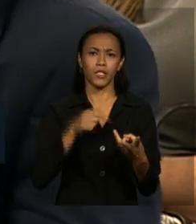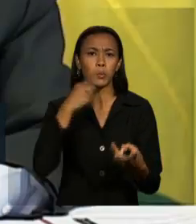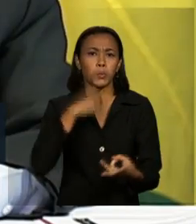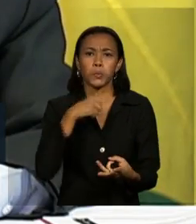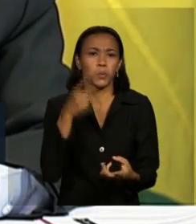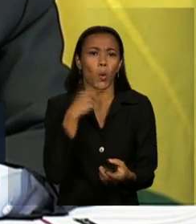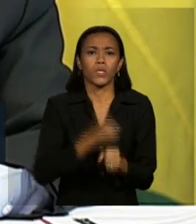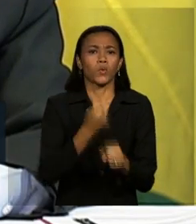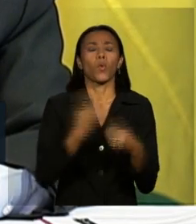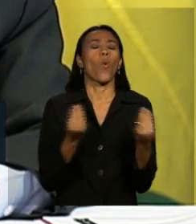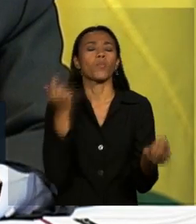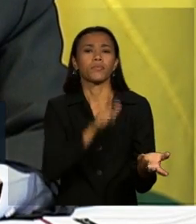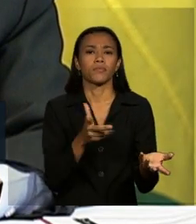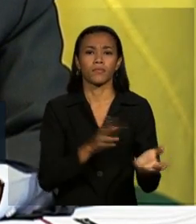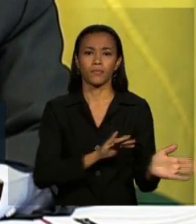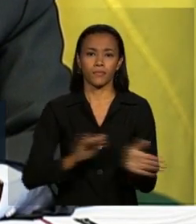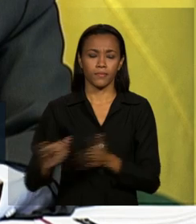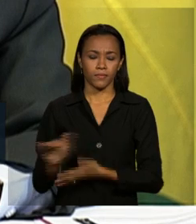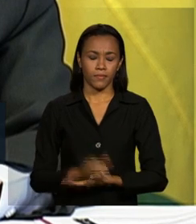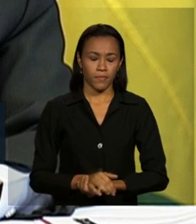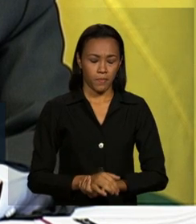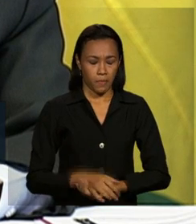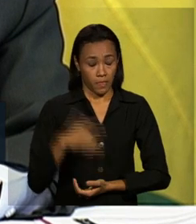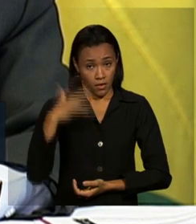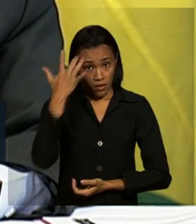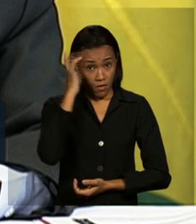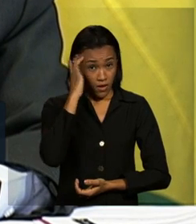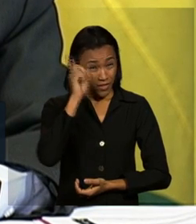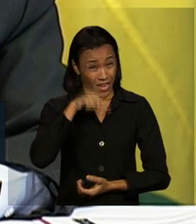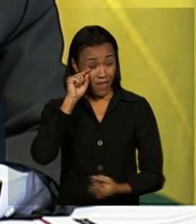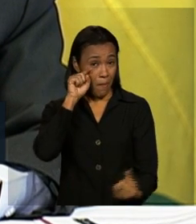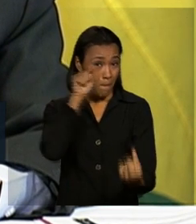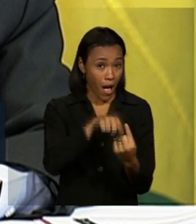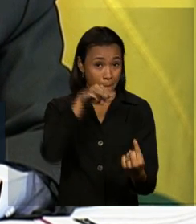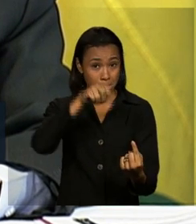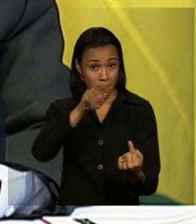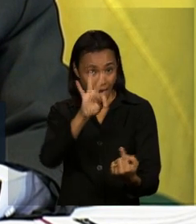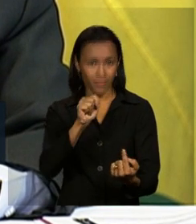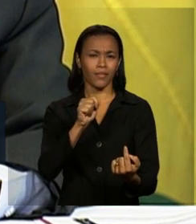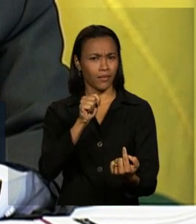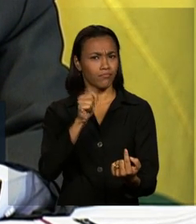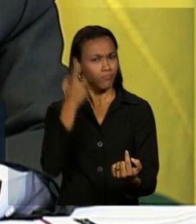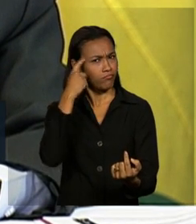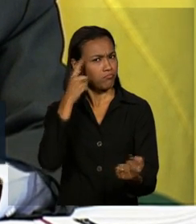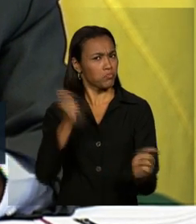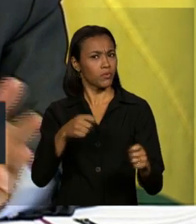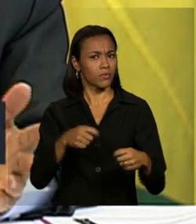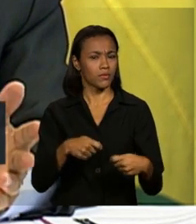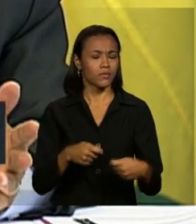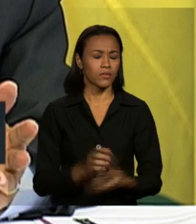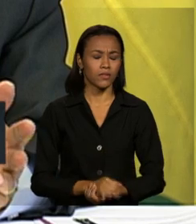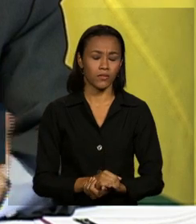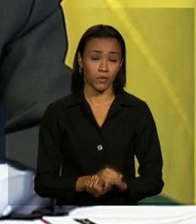conseguem acho que é um um um é uma meta bastante ajustada eh no